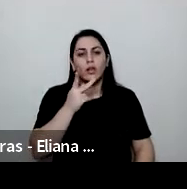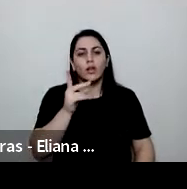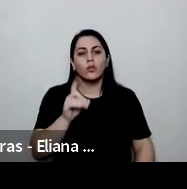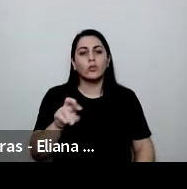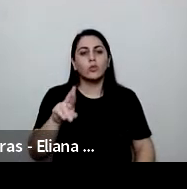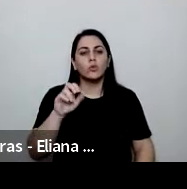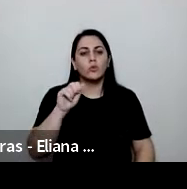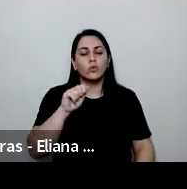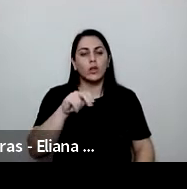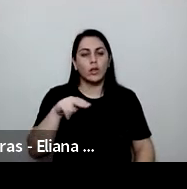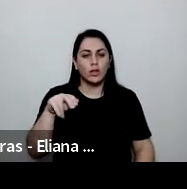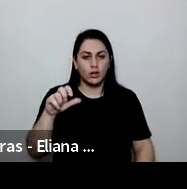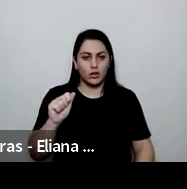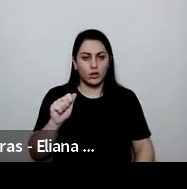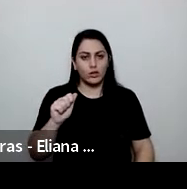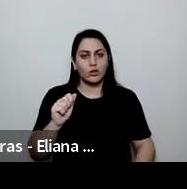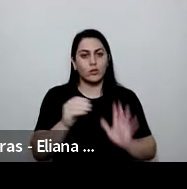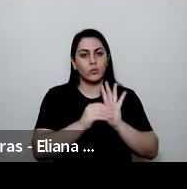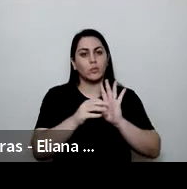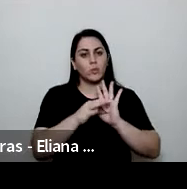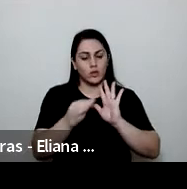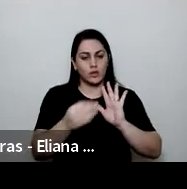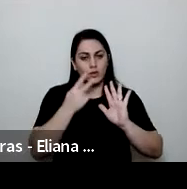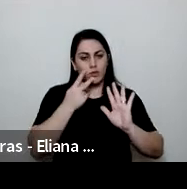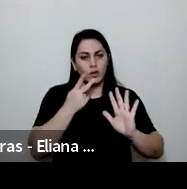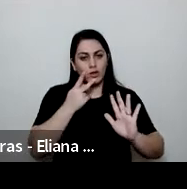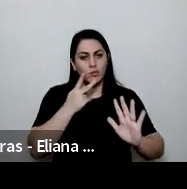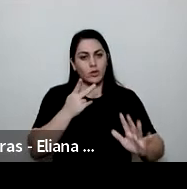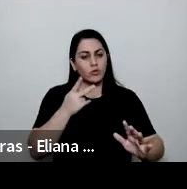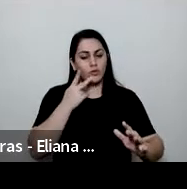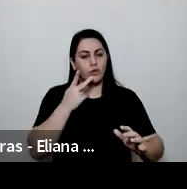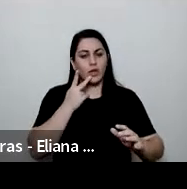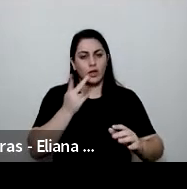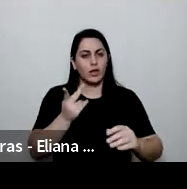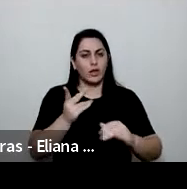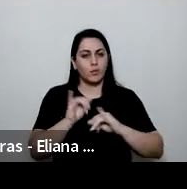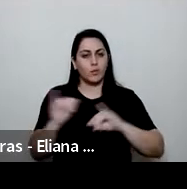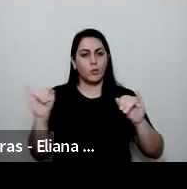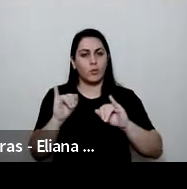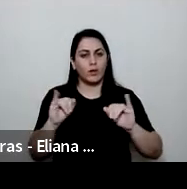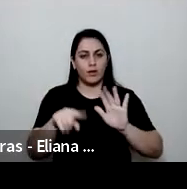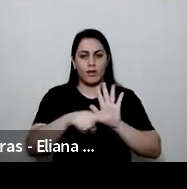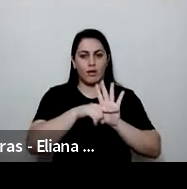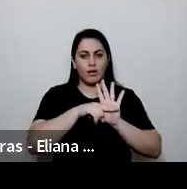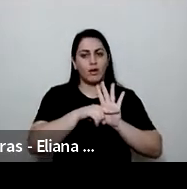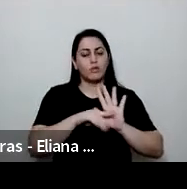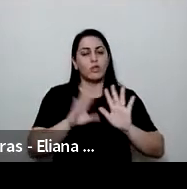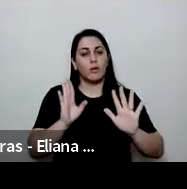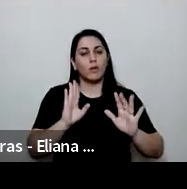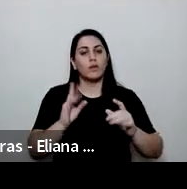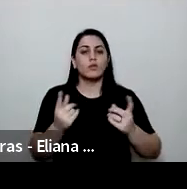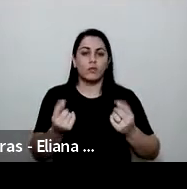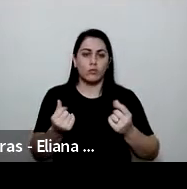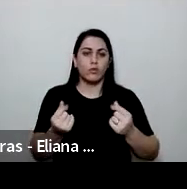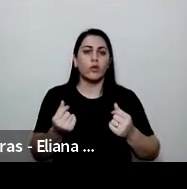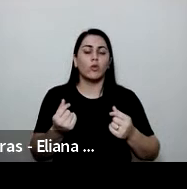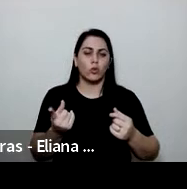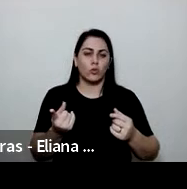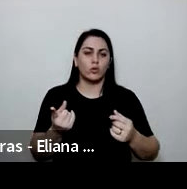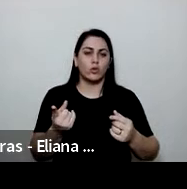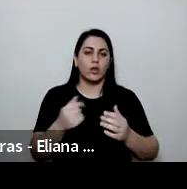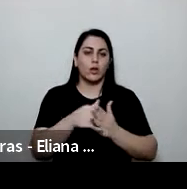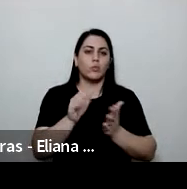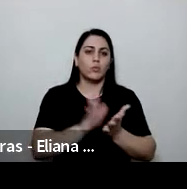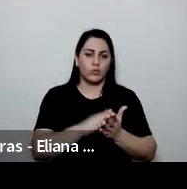Ana o parecer menciona mas não conclui pela propaganda negativa e com ela só o patamar da multa eu vou manter